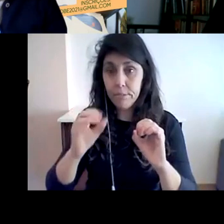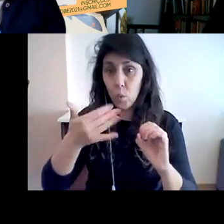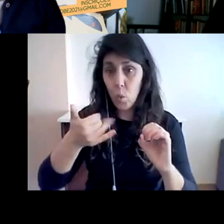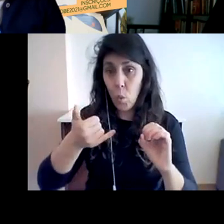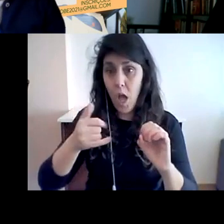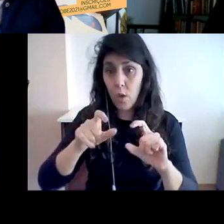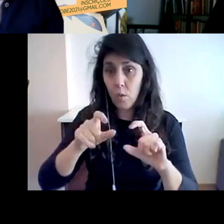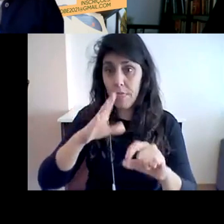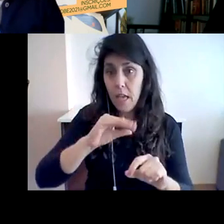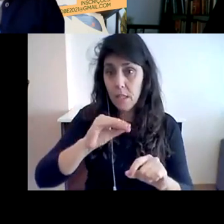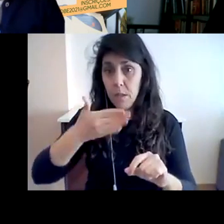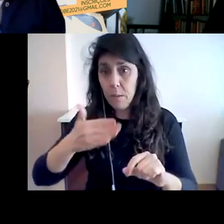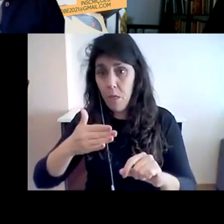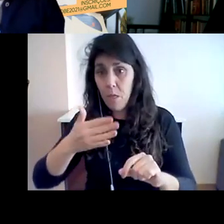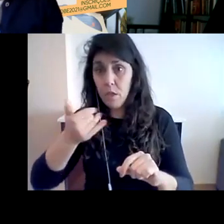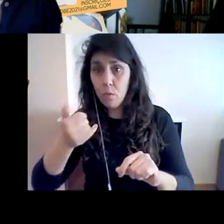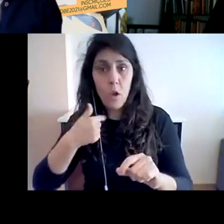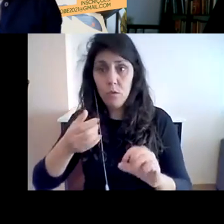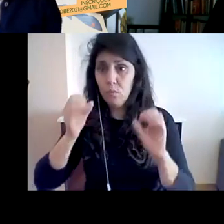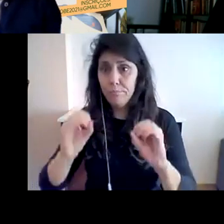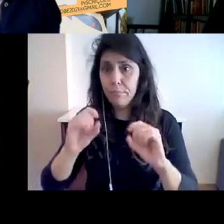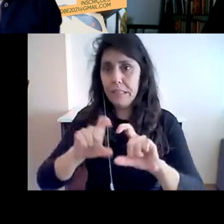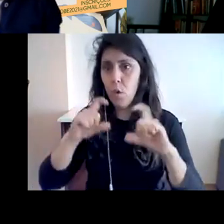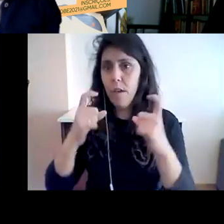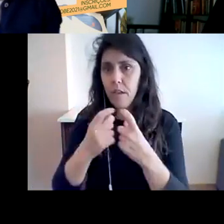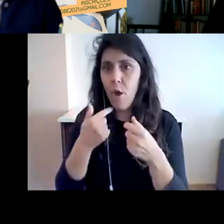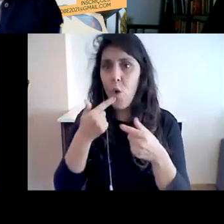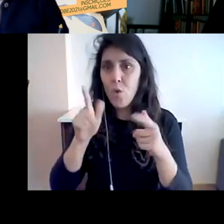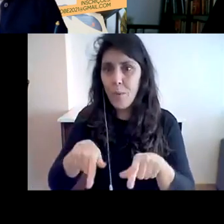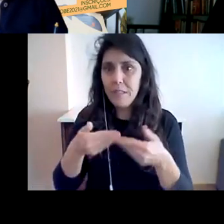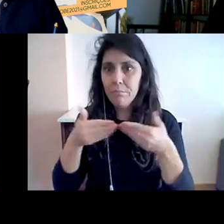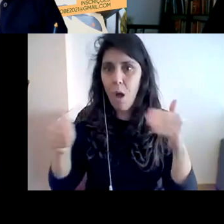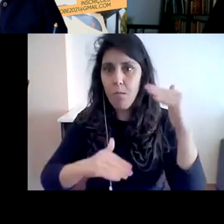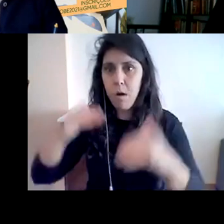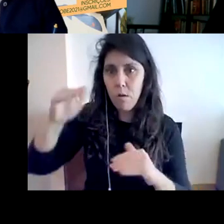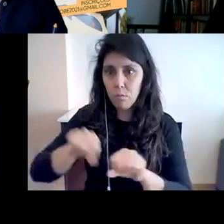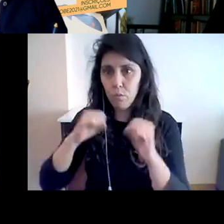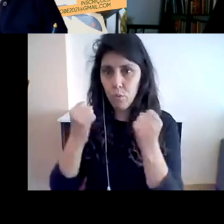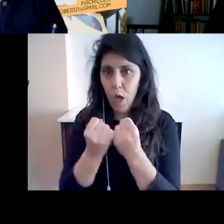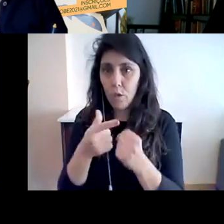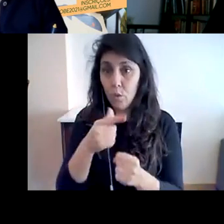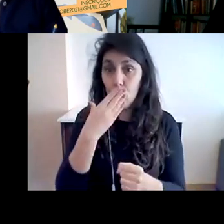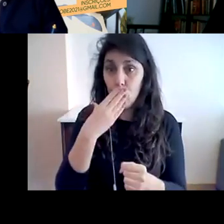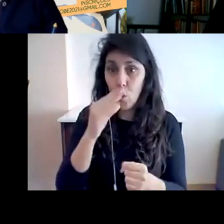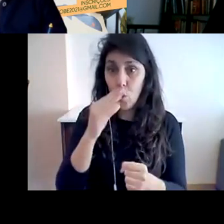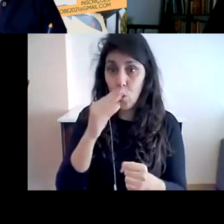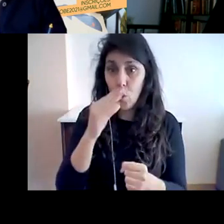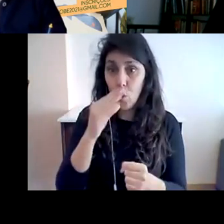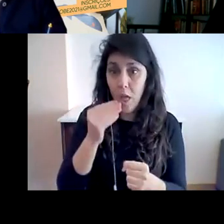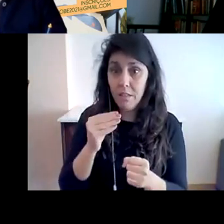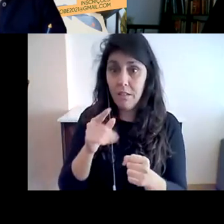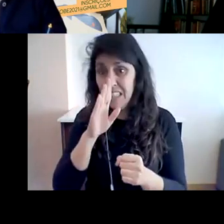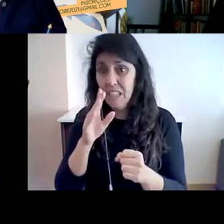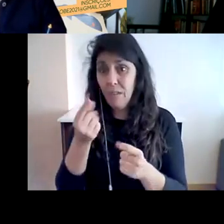que fazer um exame, uma disciplina que eu não tive, e abrimos aqui outra vez a caixa em relação às desigualdades sociais, porque um estudante com menos rendimentos não vai conseguir